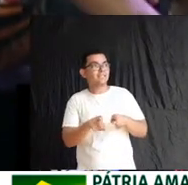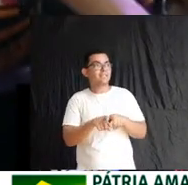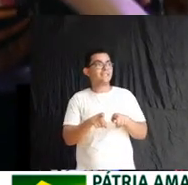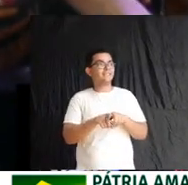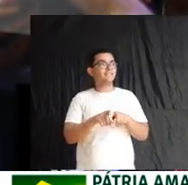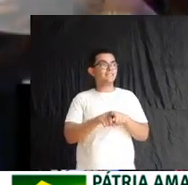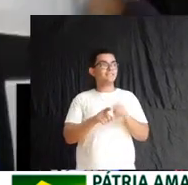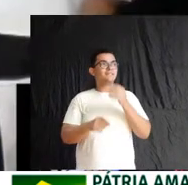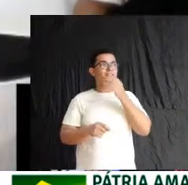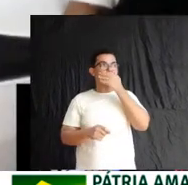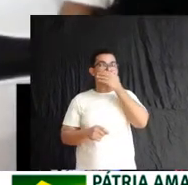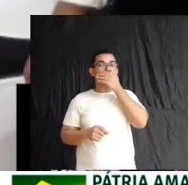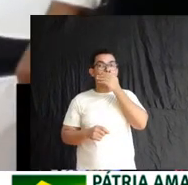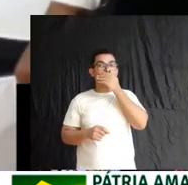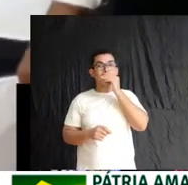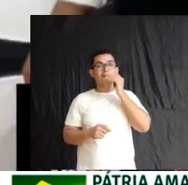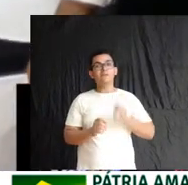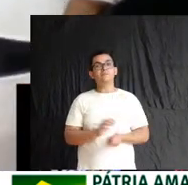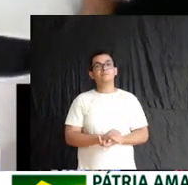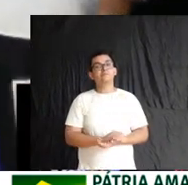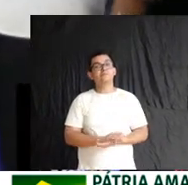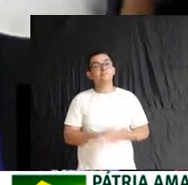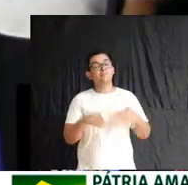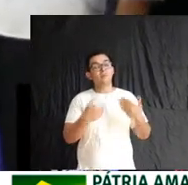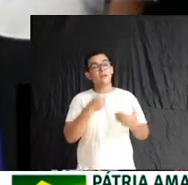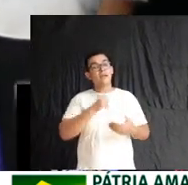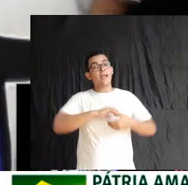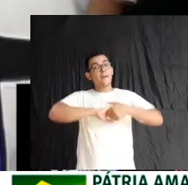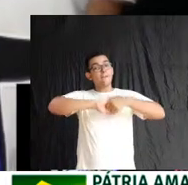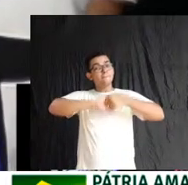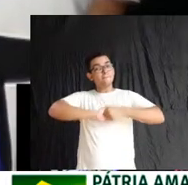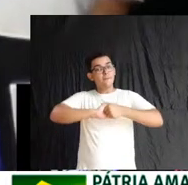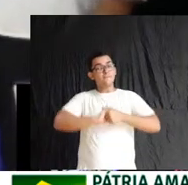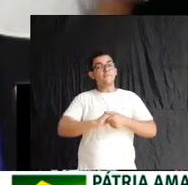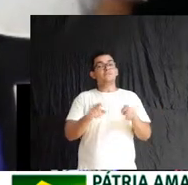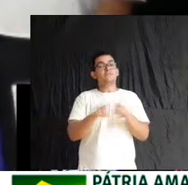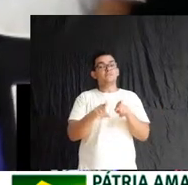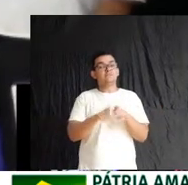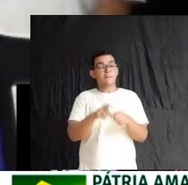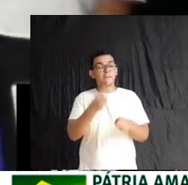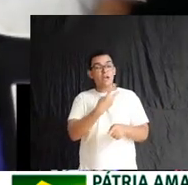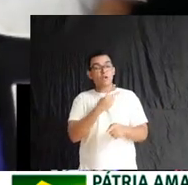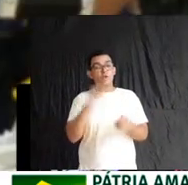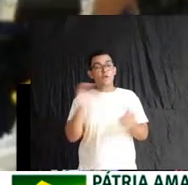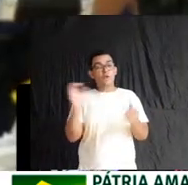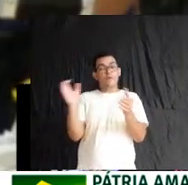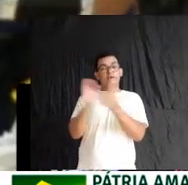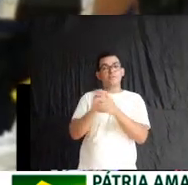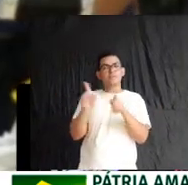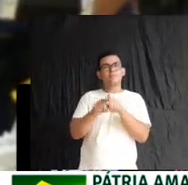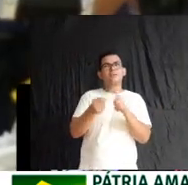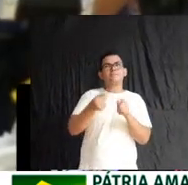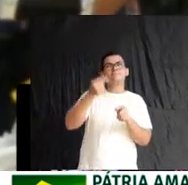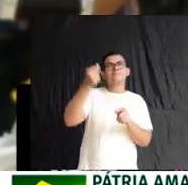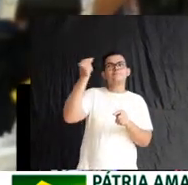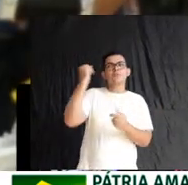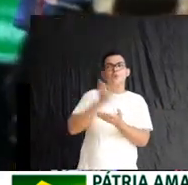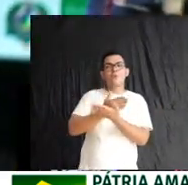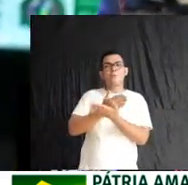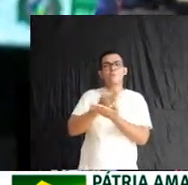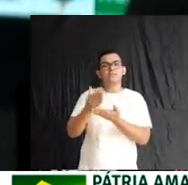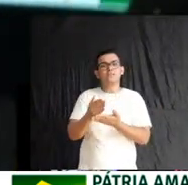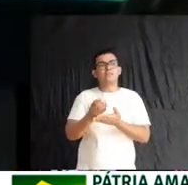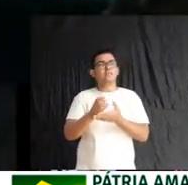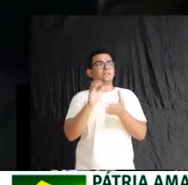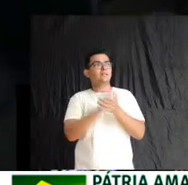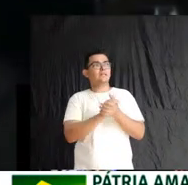semana. Vocês não estão entendendo. Então, assim, é meu parceiro. E eu já, desde antes de ser casada com ele, já tinha uma